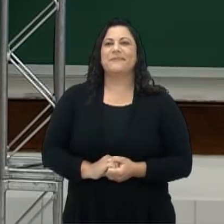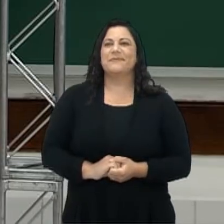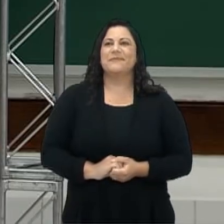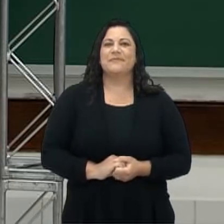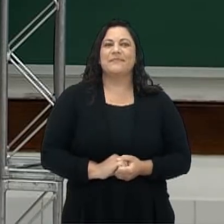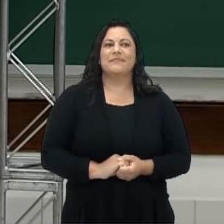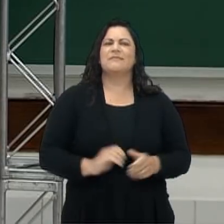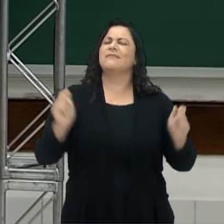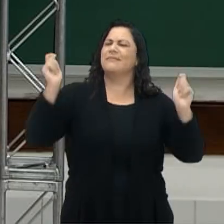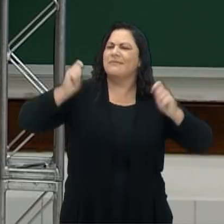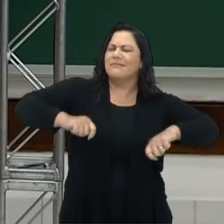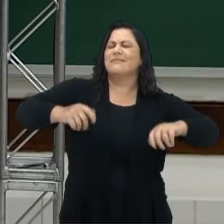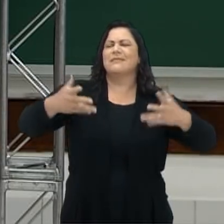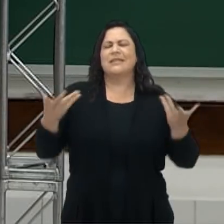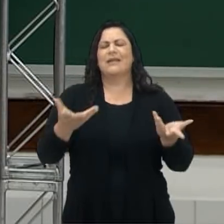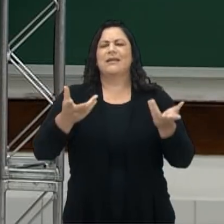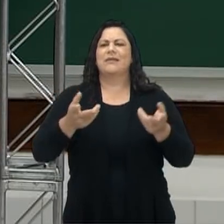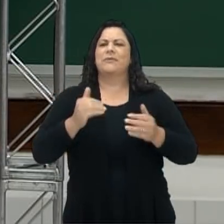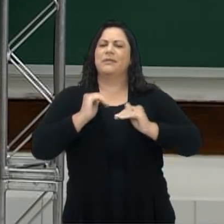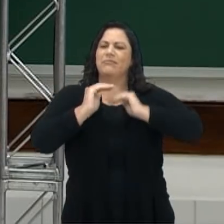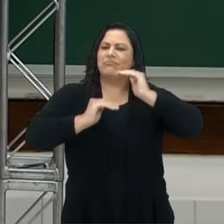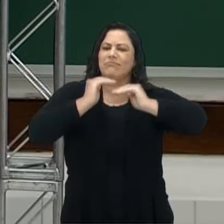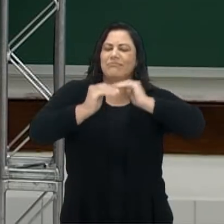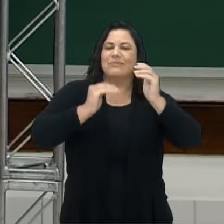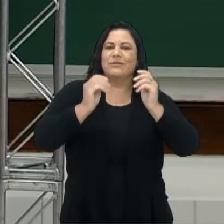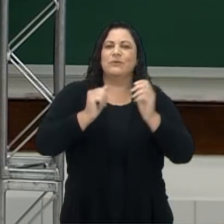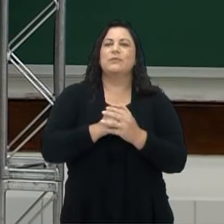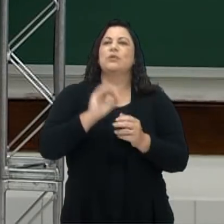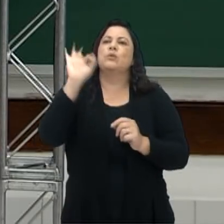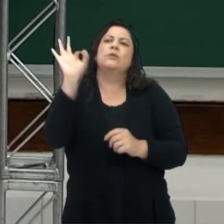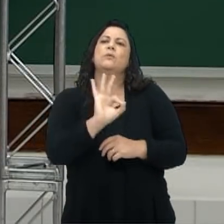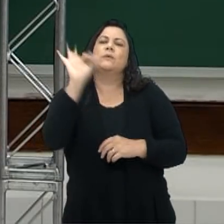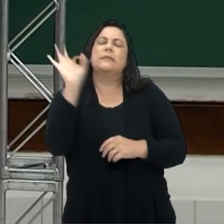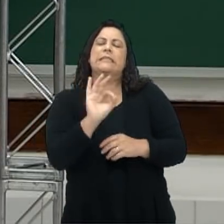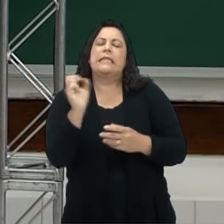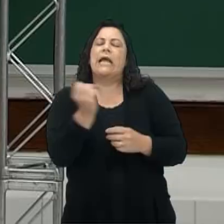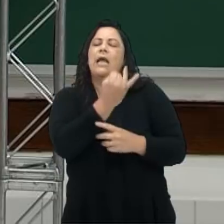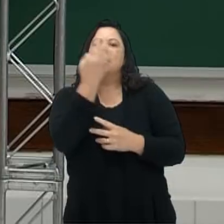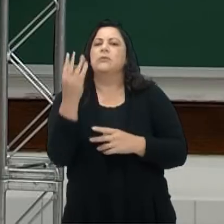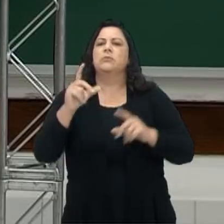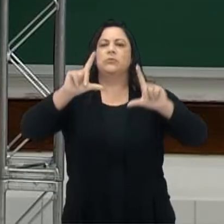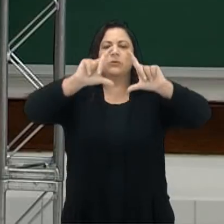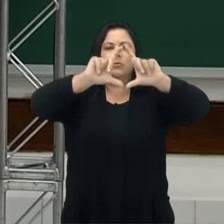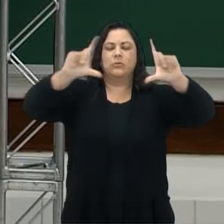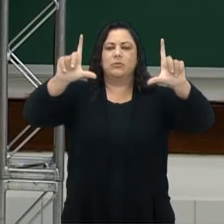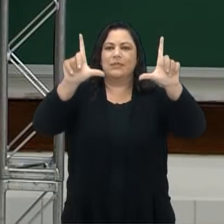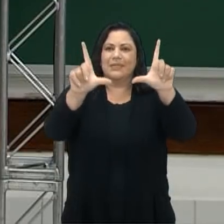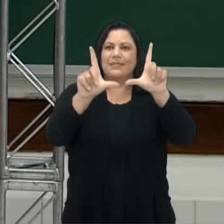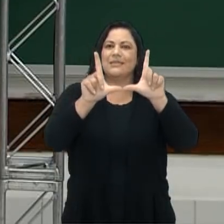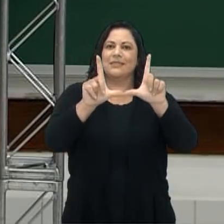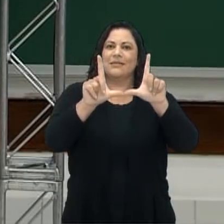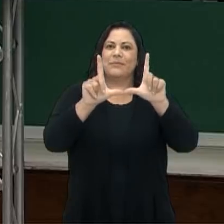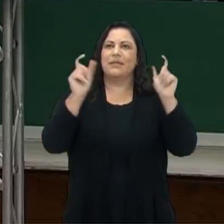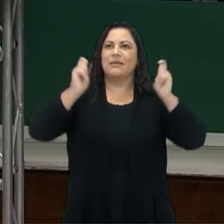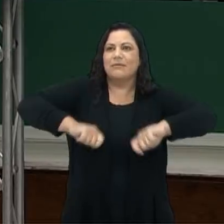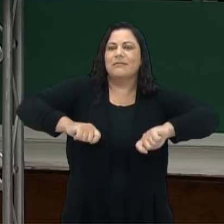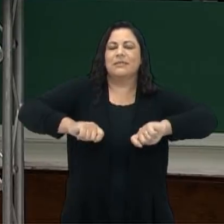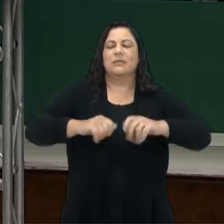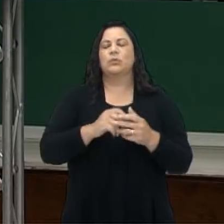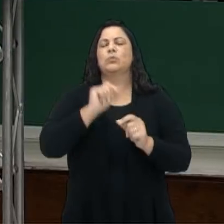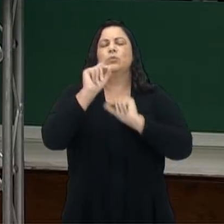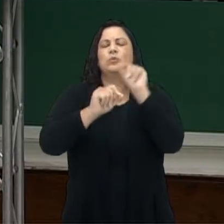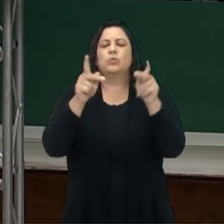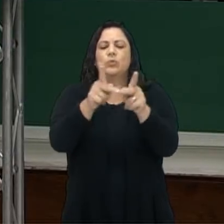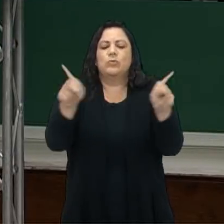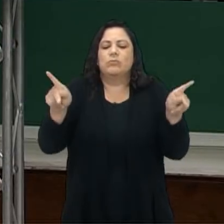setores usando os dados desta tabela, certo? Então vamos lá. Preferência dos consumidores de uma pizzaria. Primeiramente, nós temos